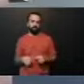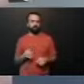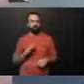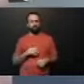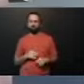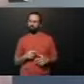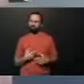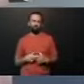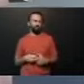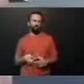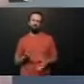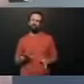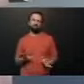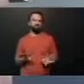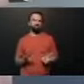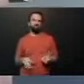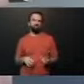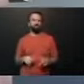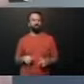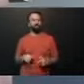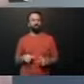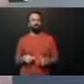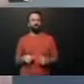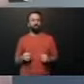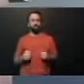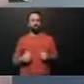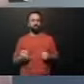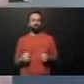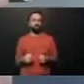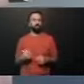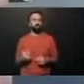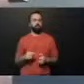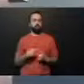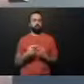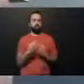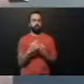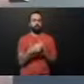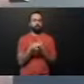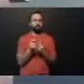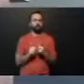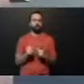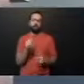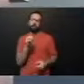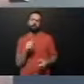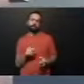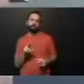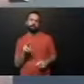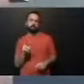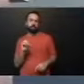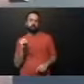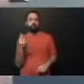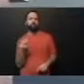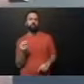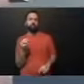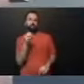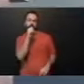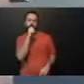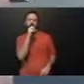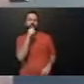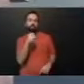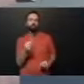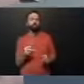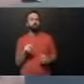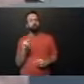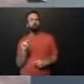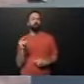tem problema, você pode fazer com banana, com maçã, com laranja. Você pode fazer com a vitamina